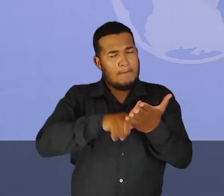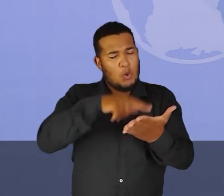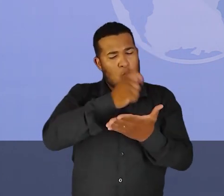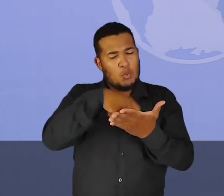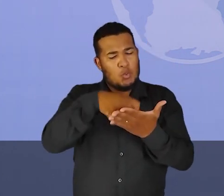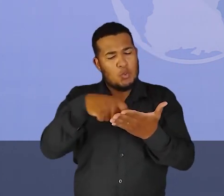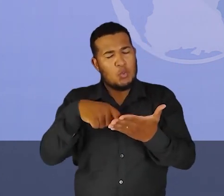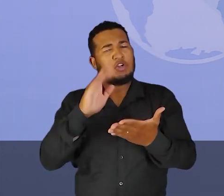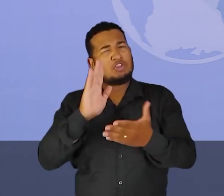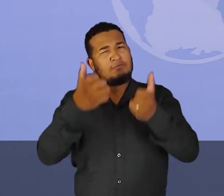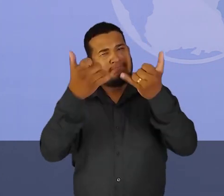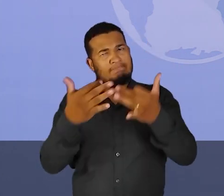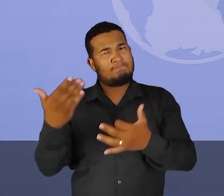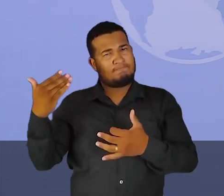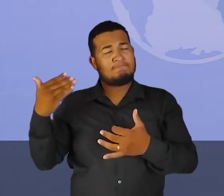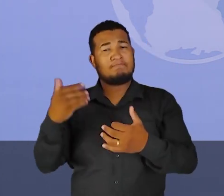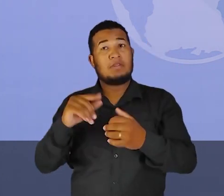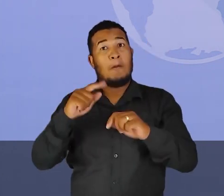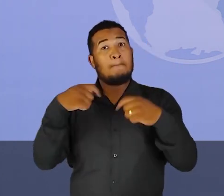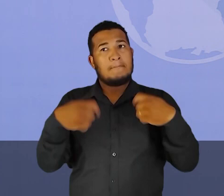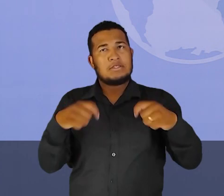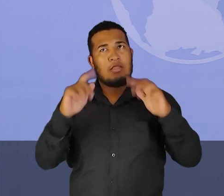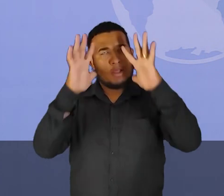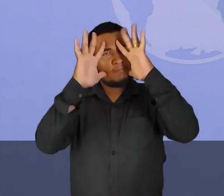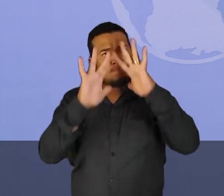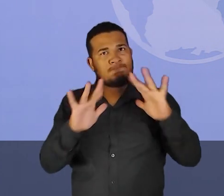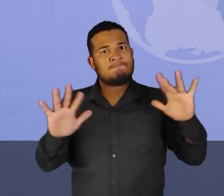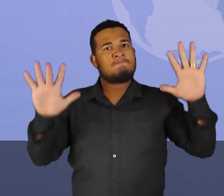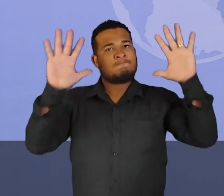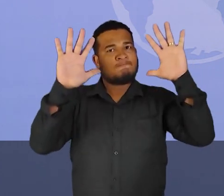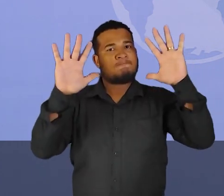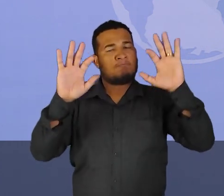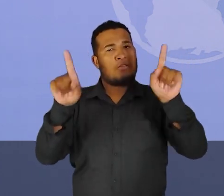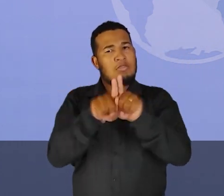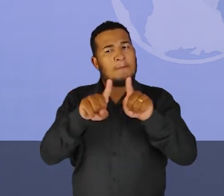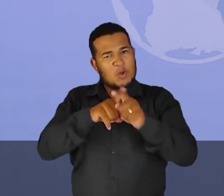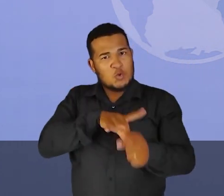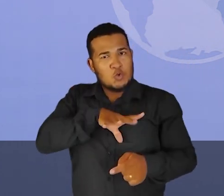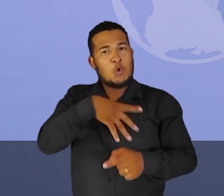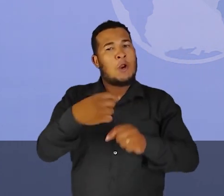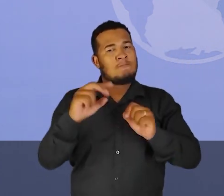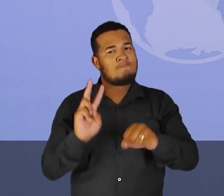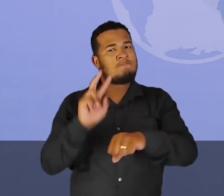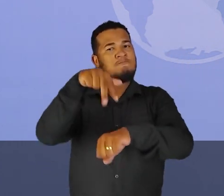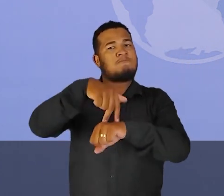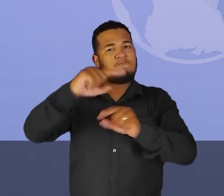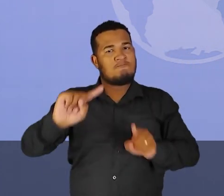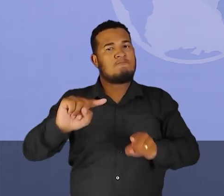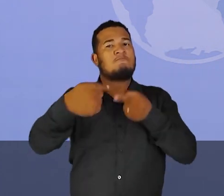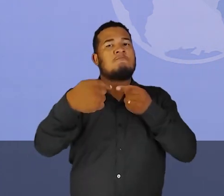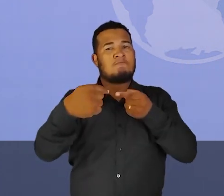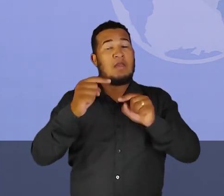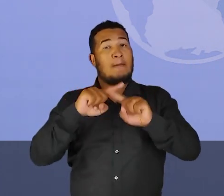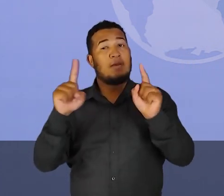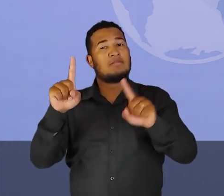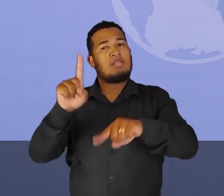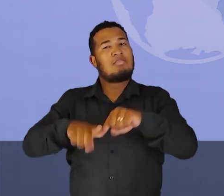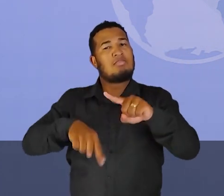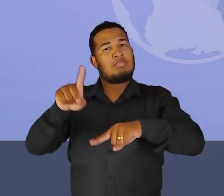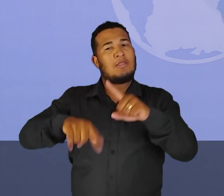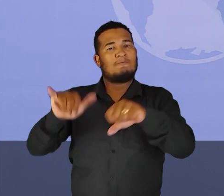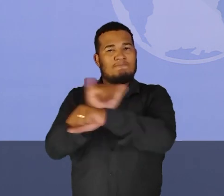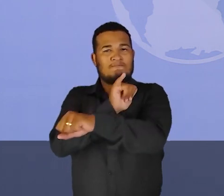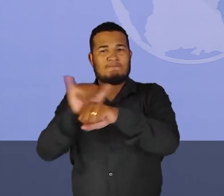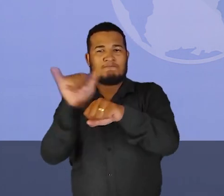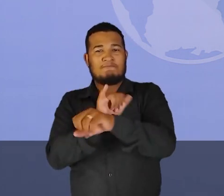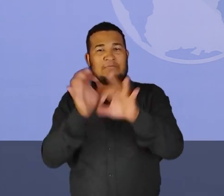aulas. Então você precisa ter esse cenário e precisa ter essa coragem para enfrentar esses desafios, mas com as ferramentas certas,